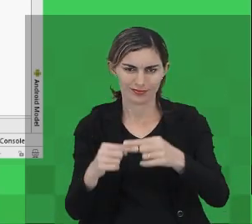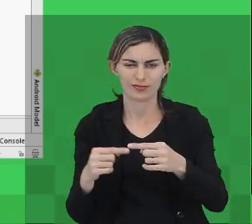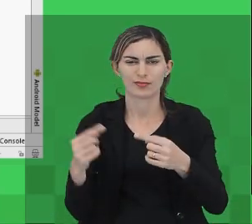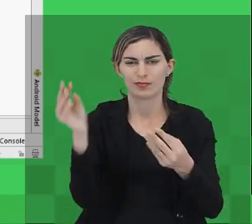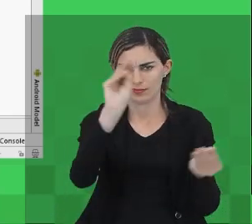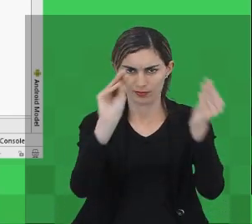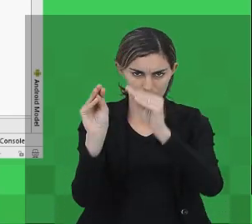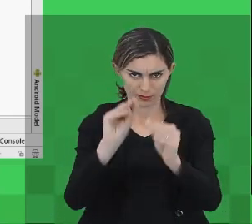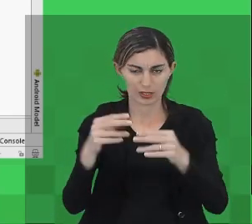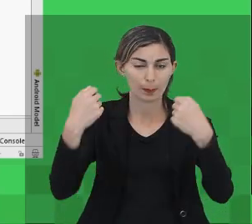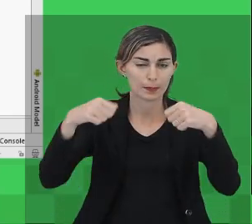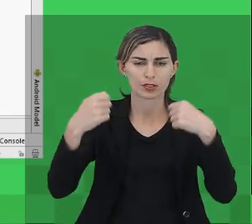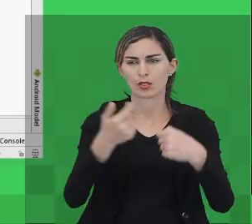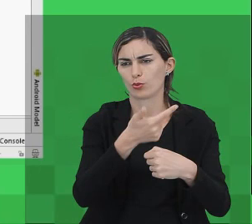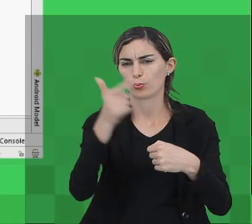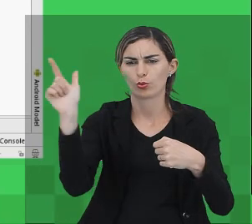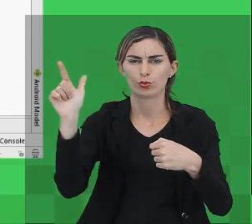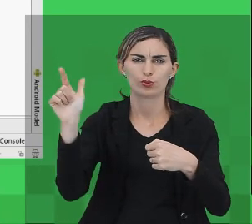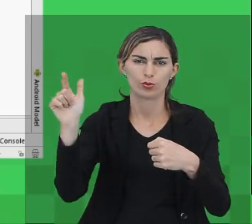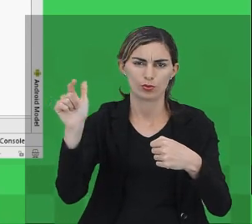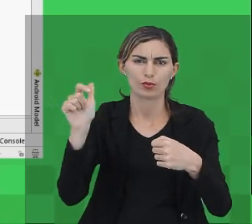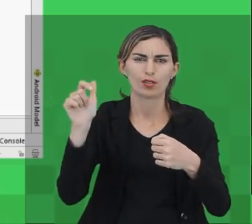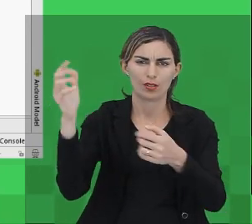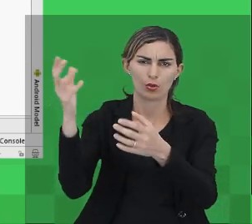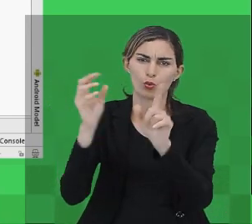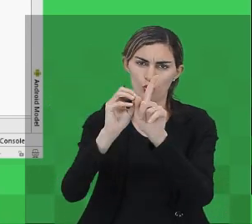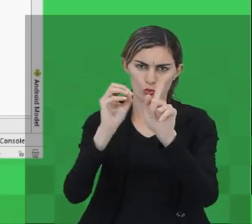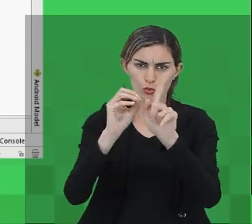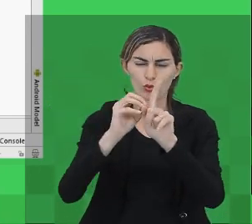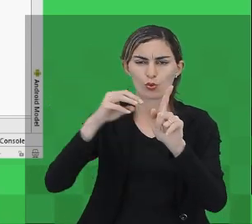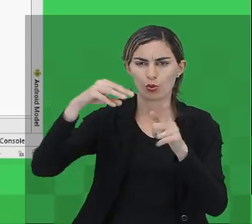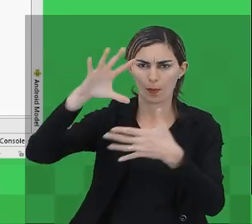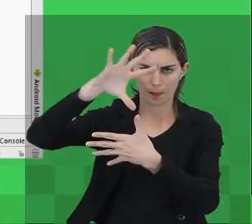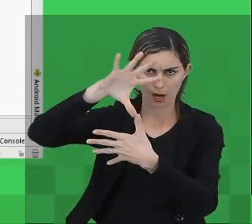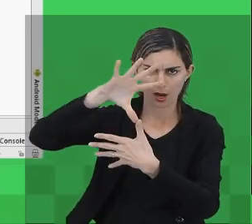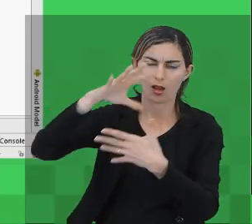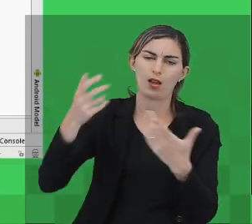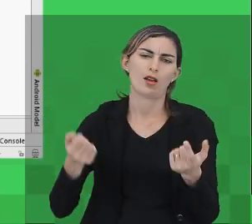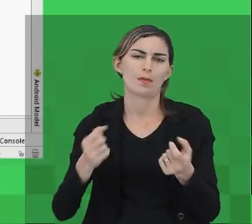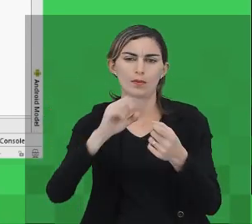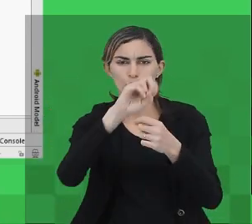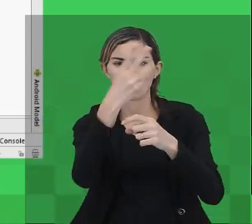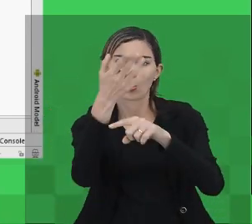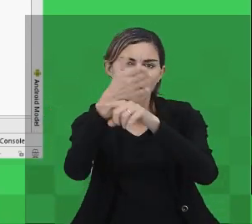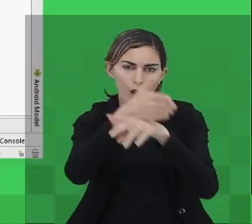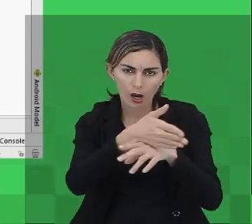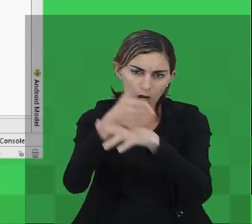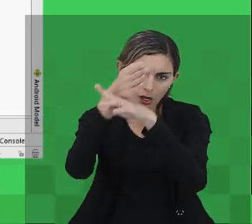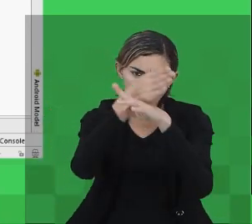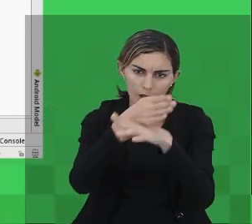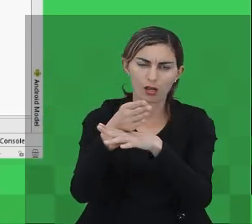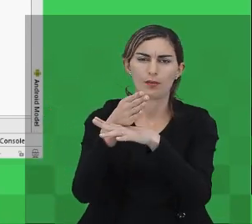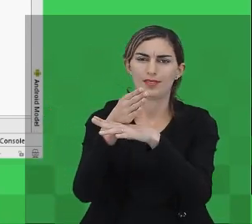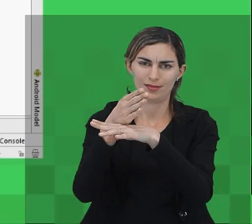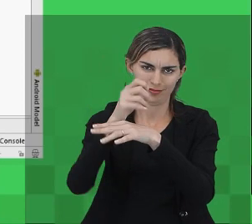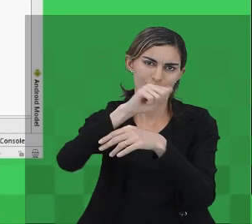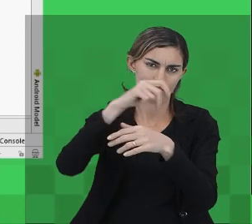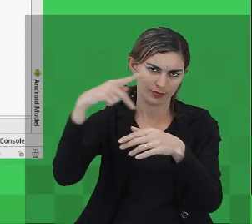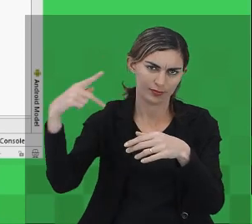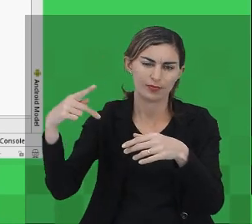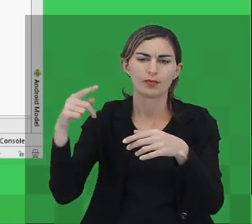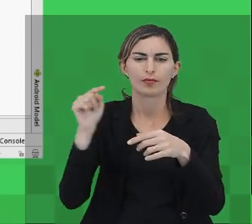Se sua aplicação ela precisar usar um mapa do Google Maps, ou se ele precisar usar a câmera do